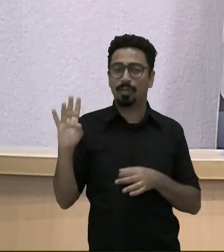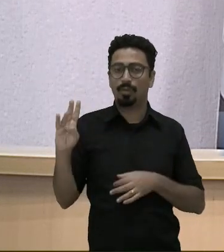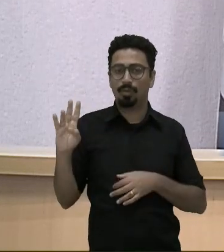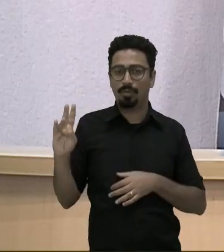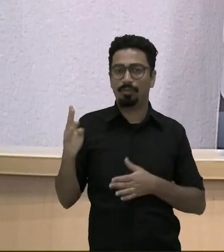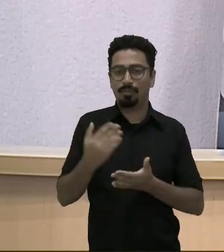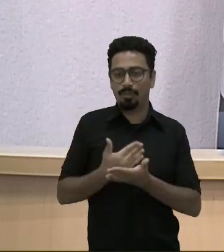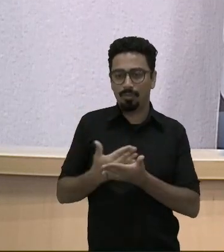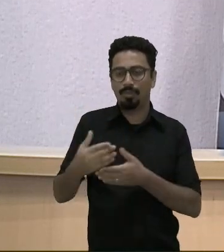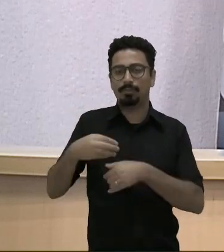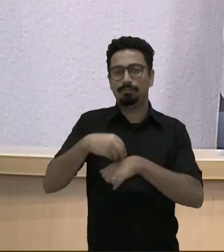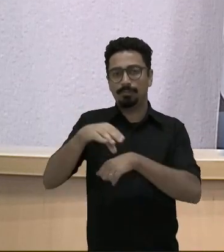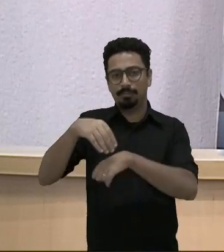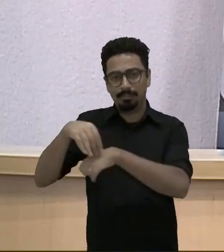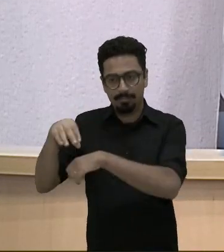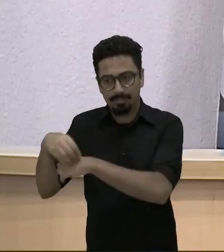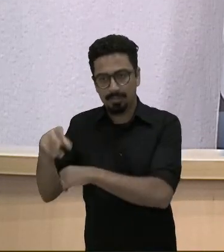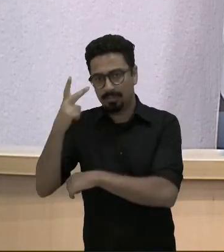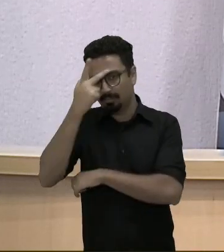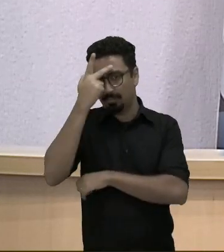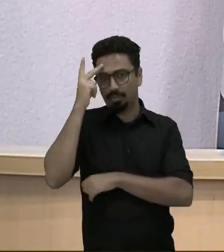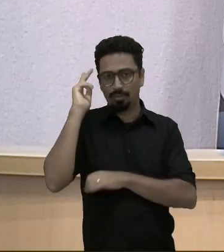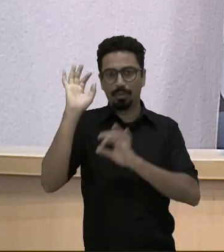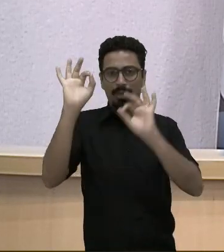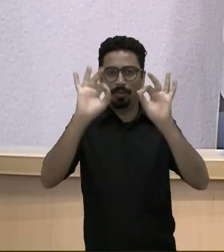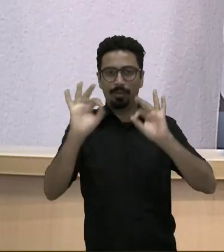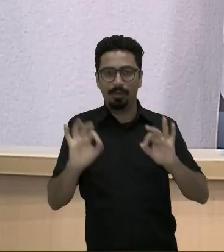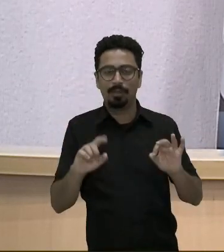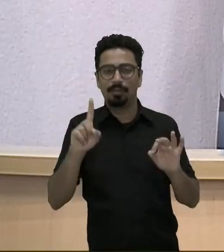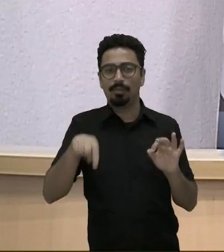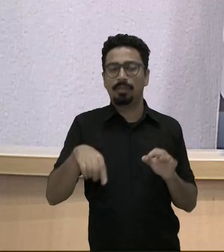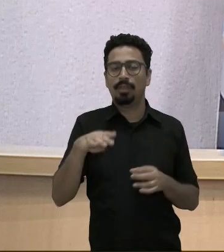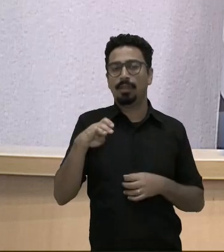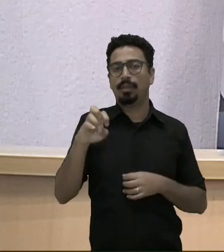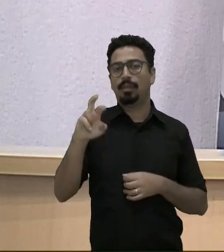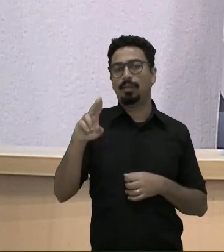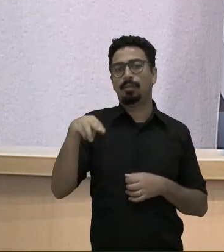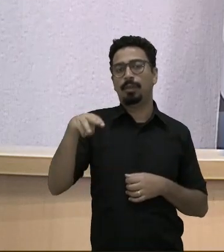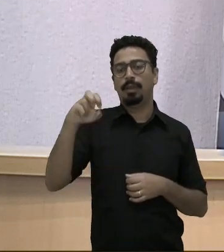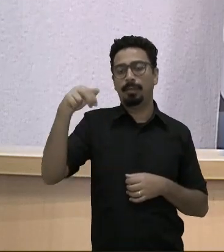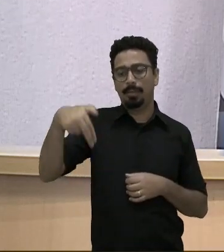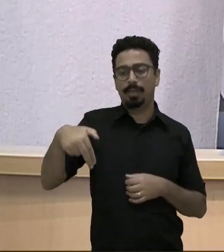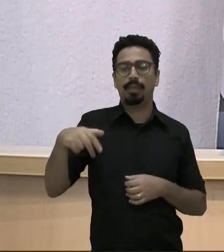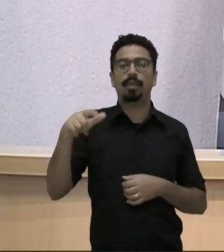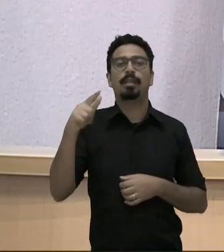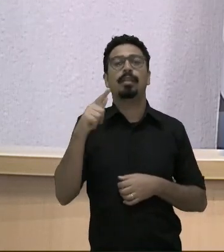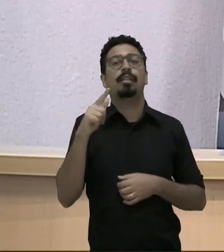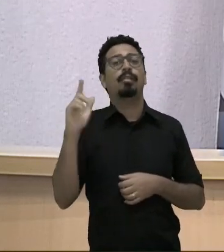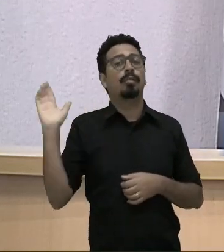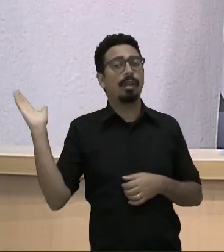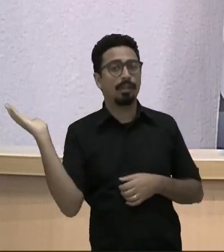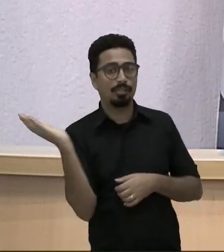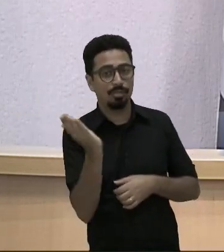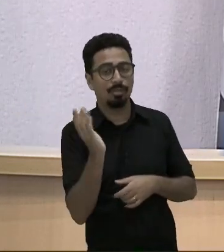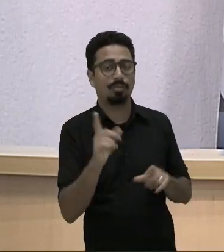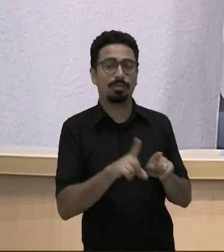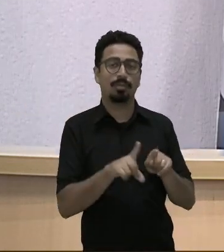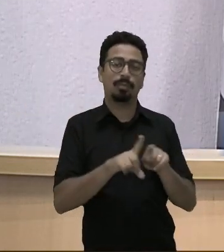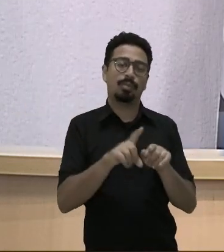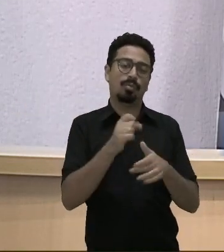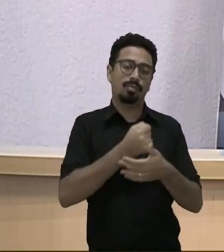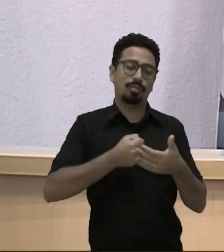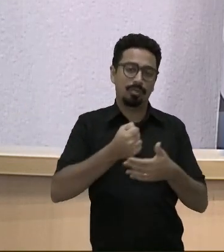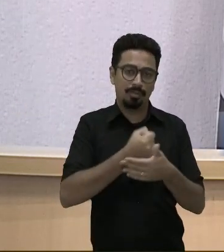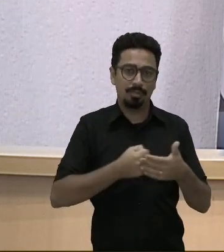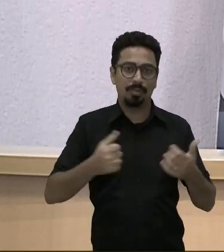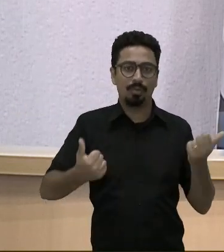indicando as pessoas, que é a decoradora, que é o barman, que é o garçom, que é o chefe de cozinha, que é o cozinheiro, que é